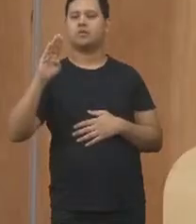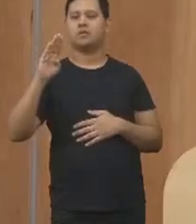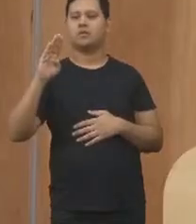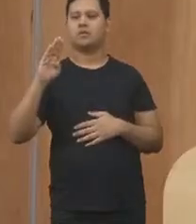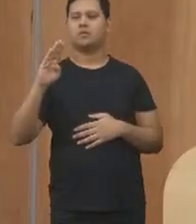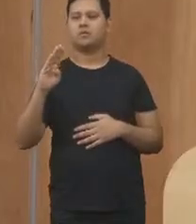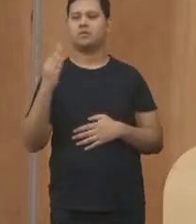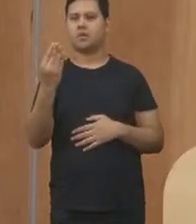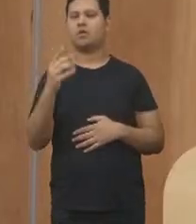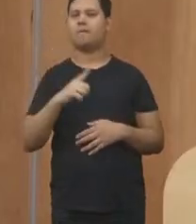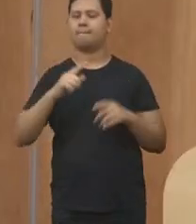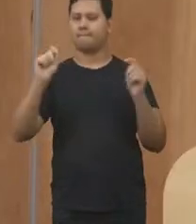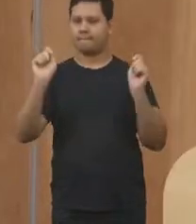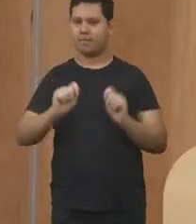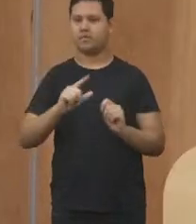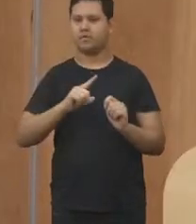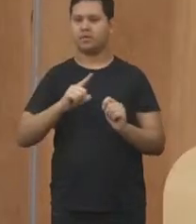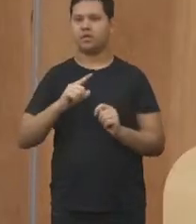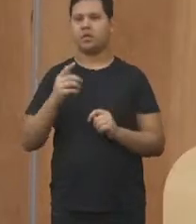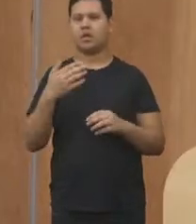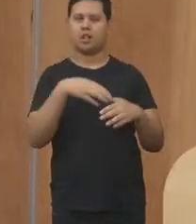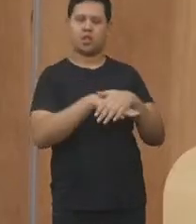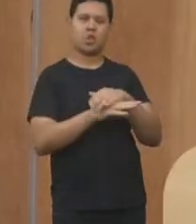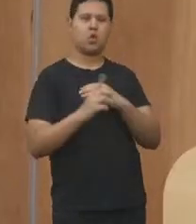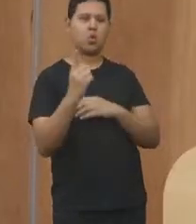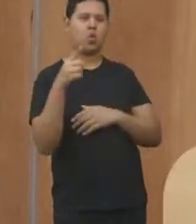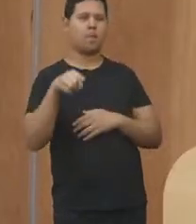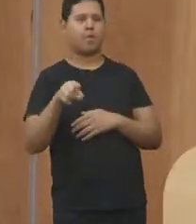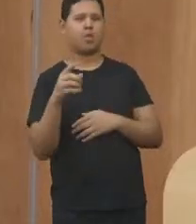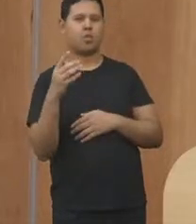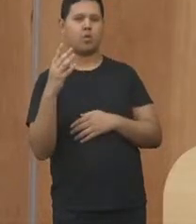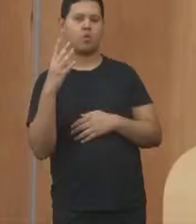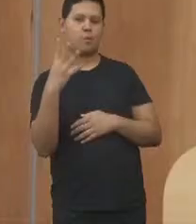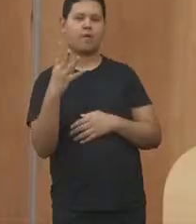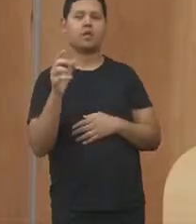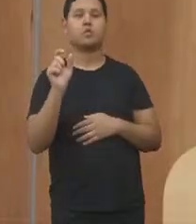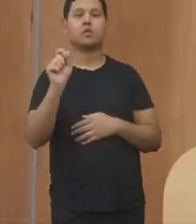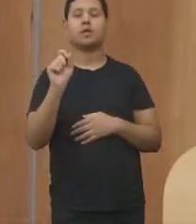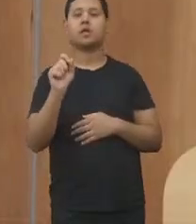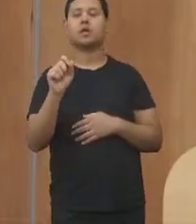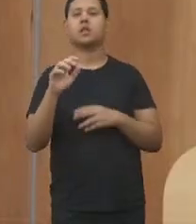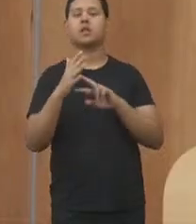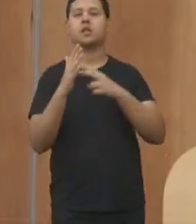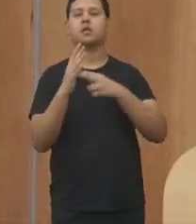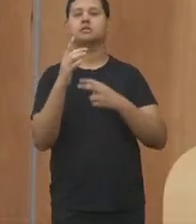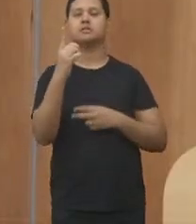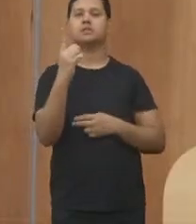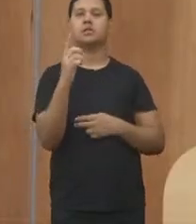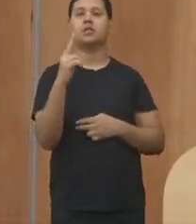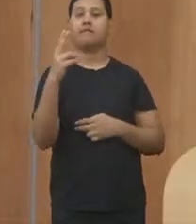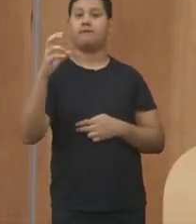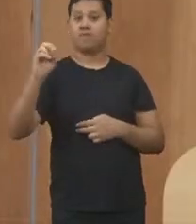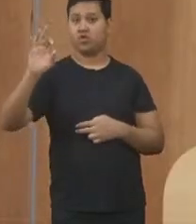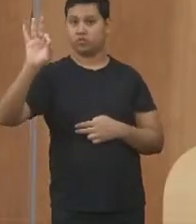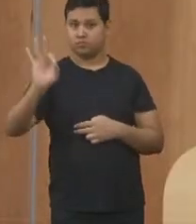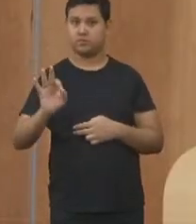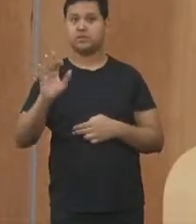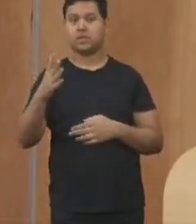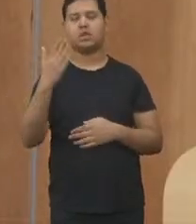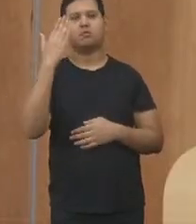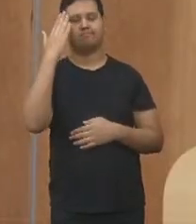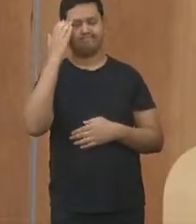pode ter um estoque de 1,4, 1,5, que é 120%. É um valor muito alto.